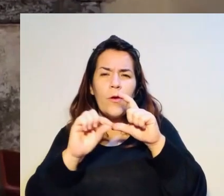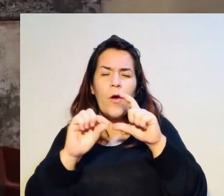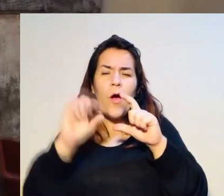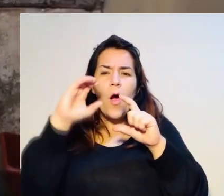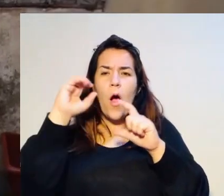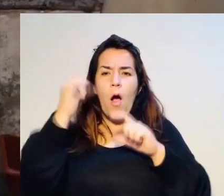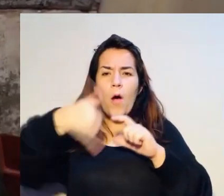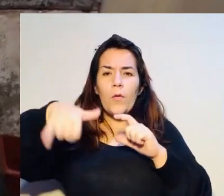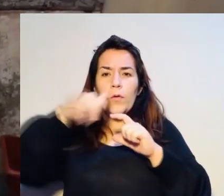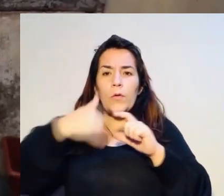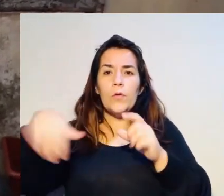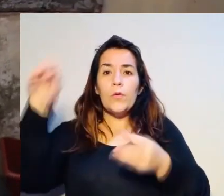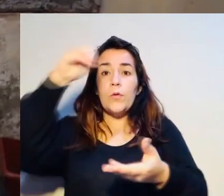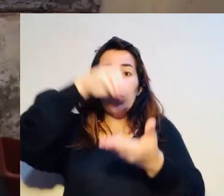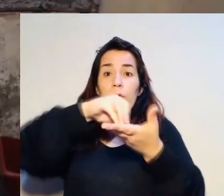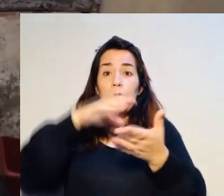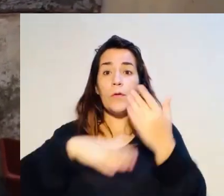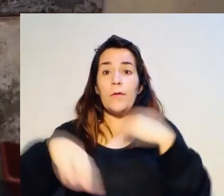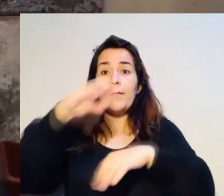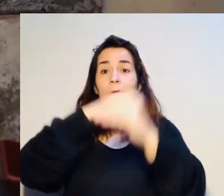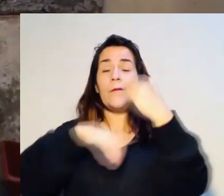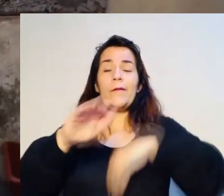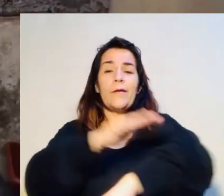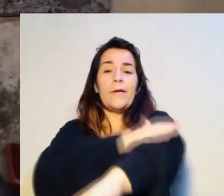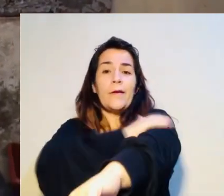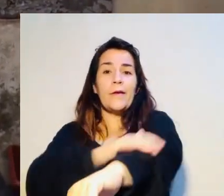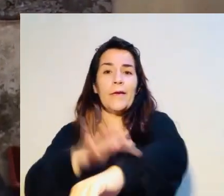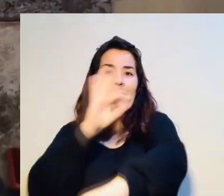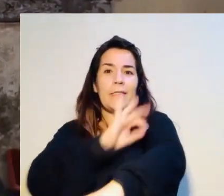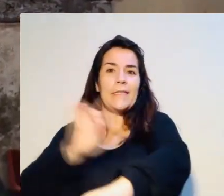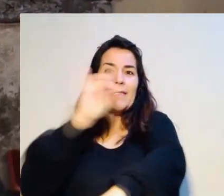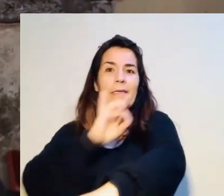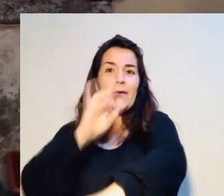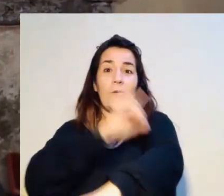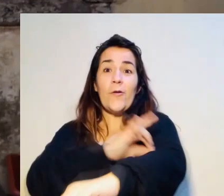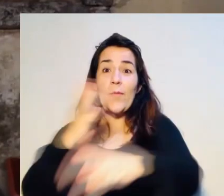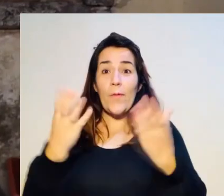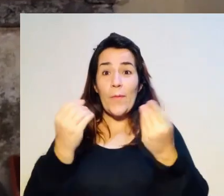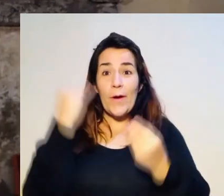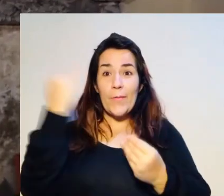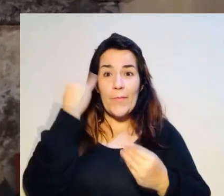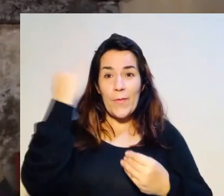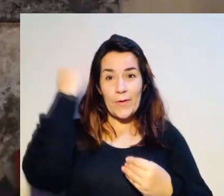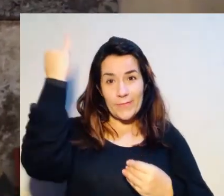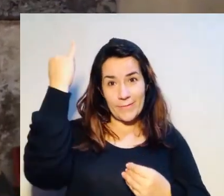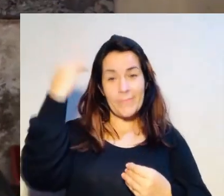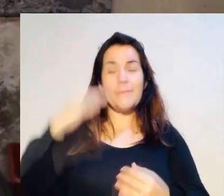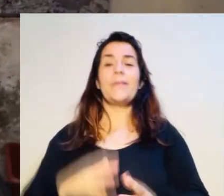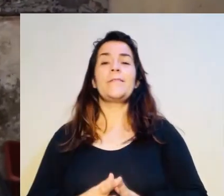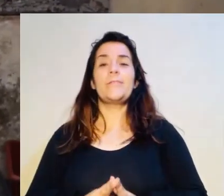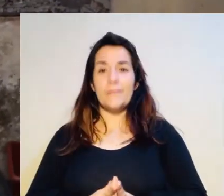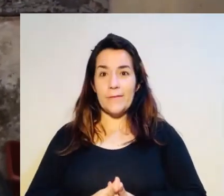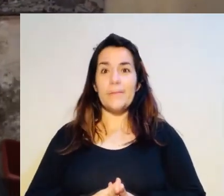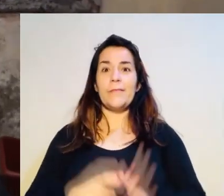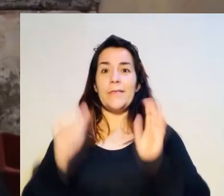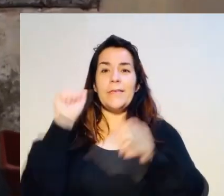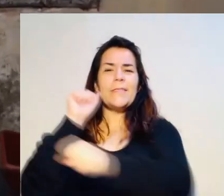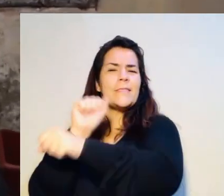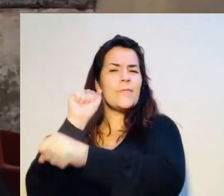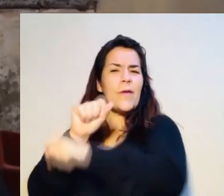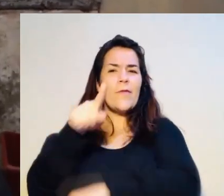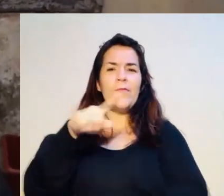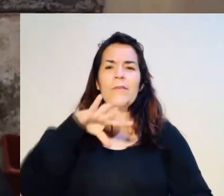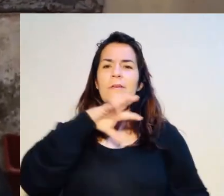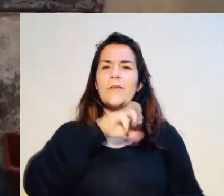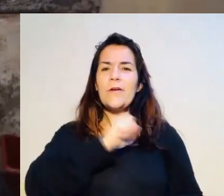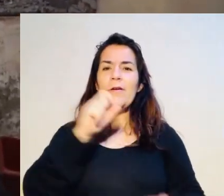resto da solução e tem o nosso repelente natural, que nessas épocas é muito importante. Então eu espero